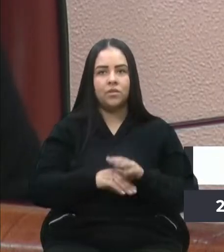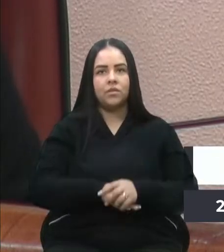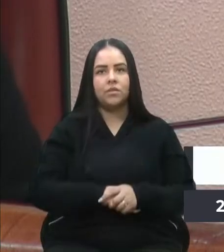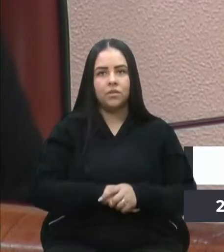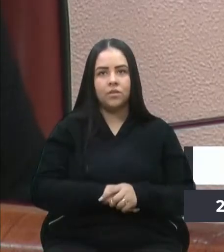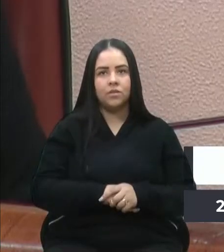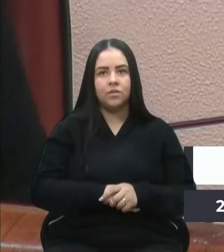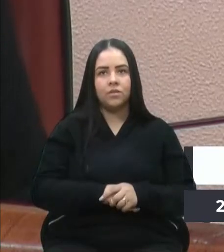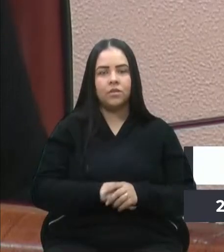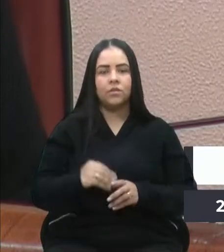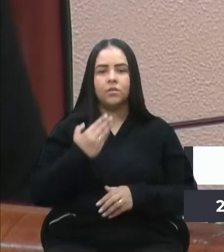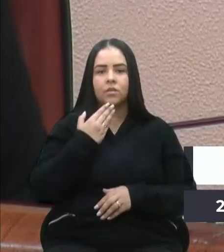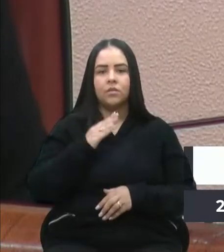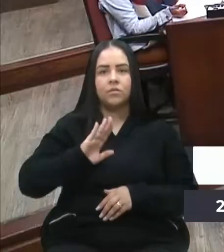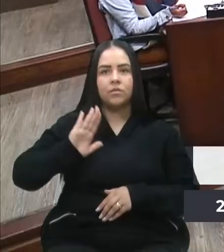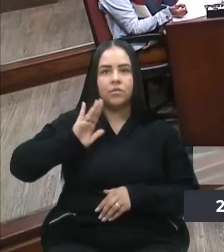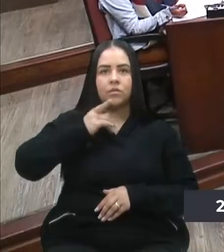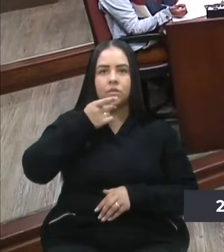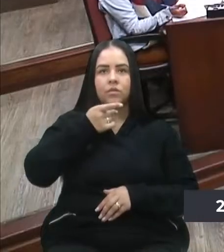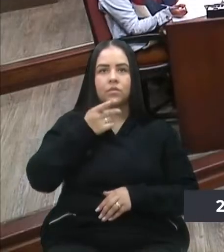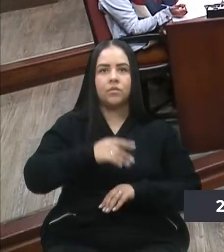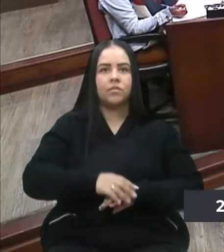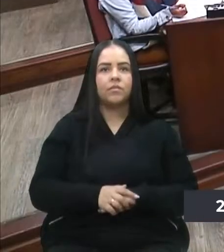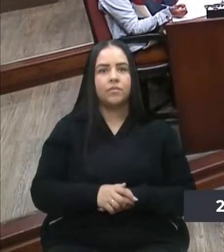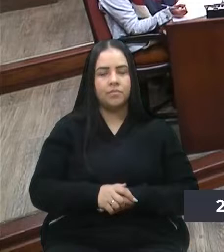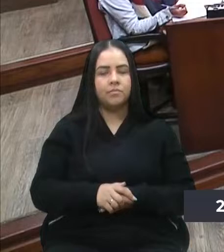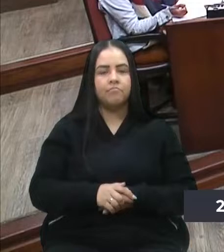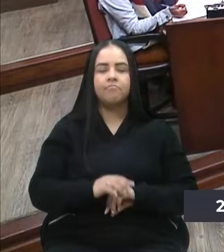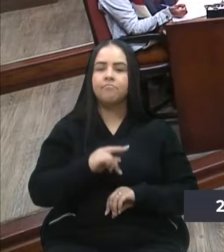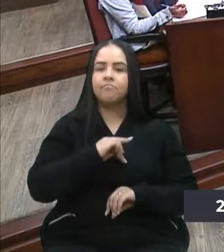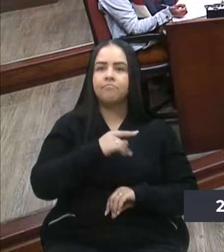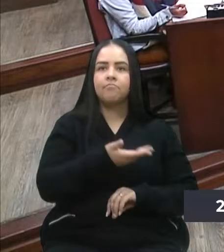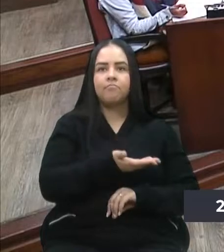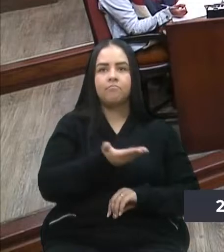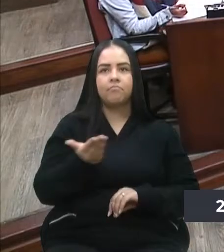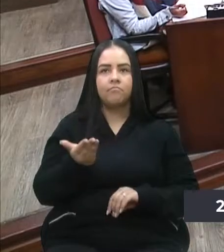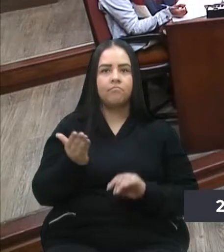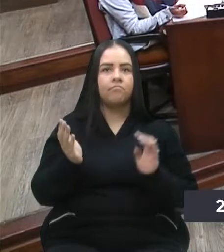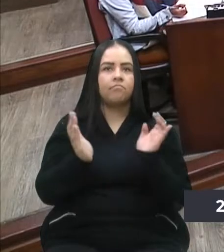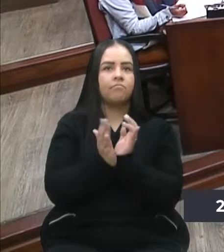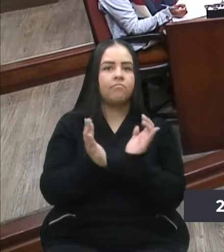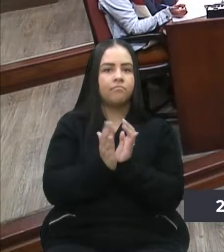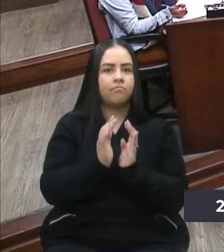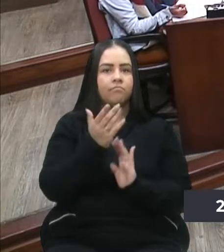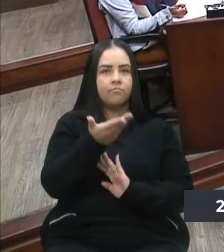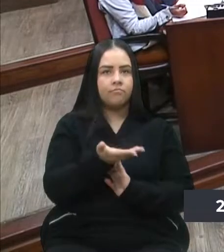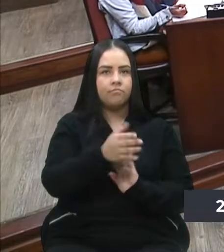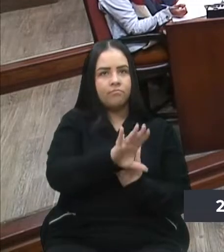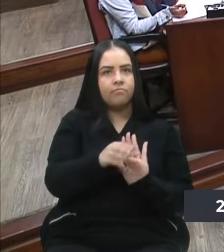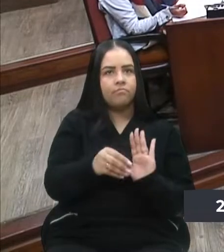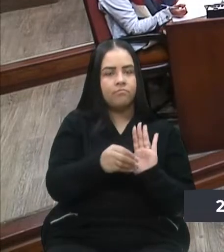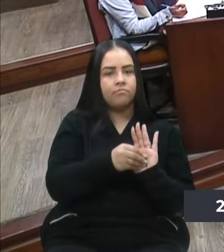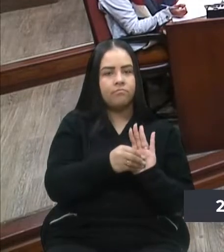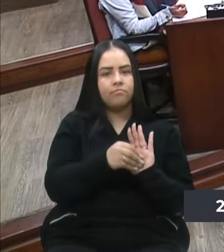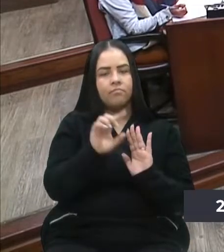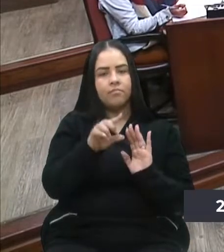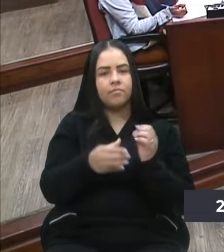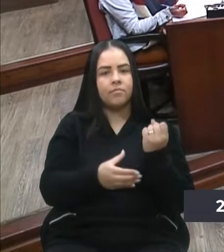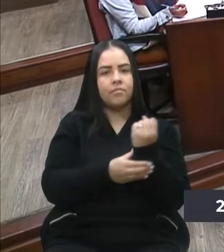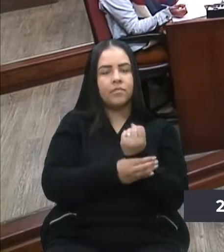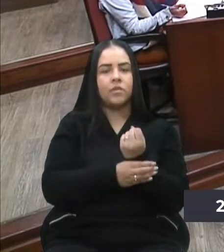Peço a palavra. Vereador Scalco. Senhora presidente, caros colegas, essa emenda é uma forma de garantir que o